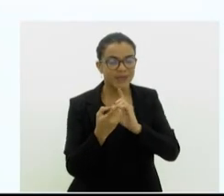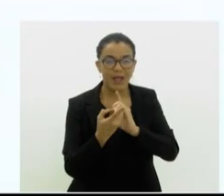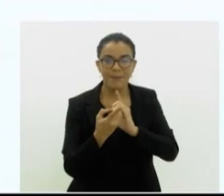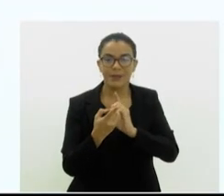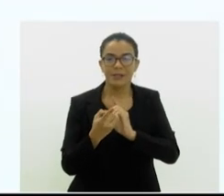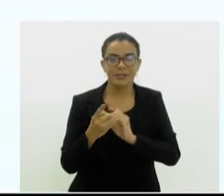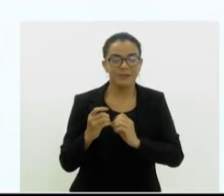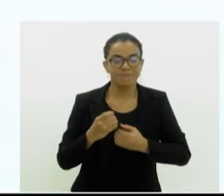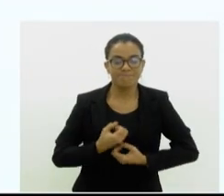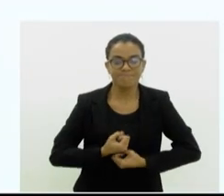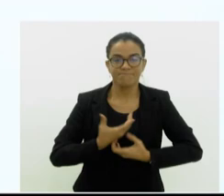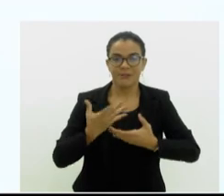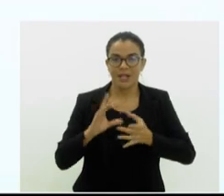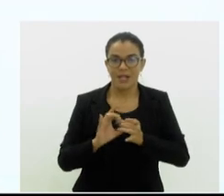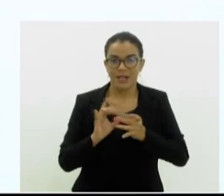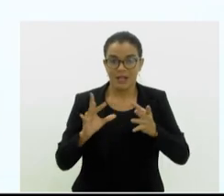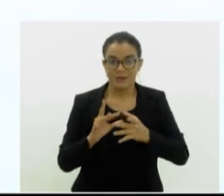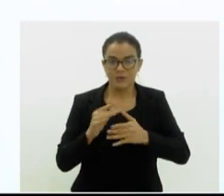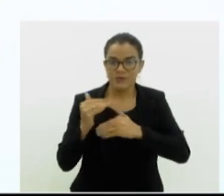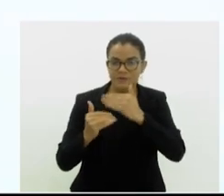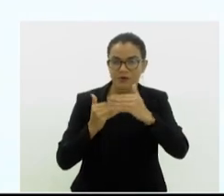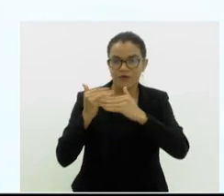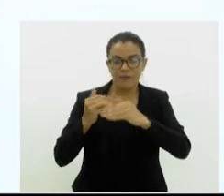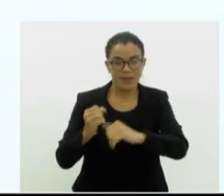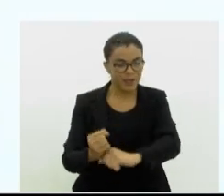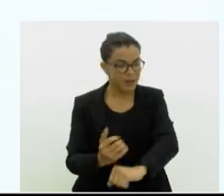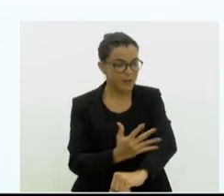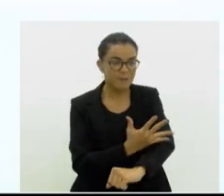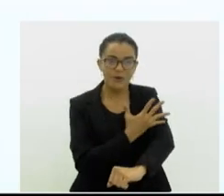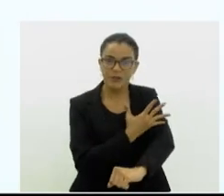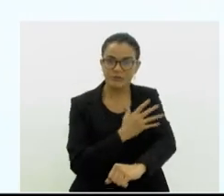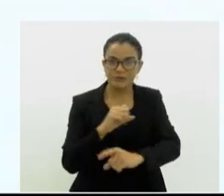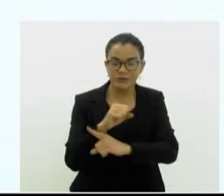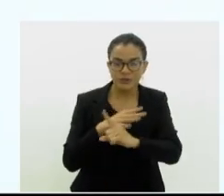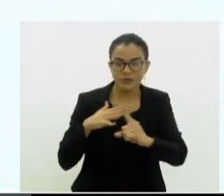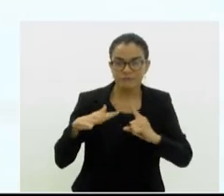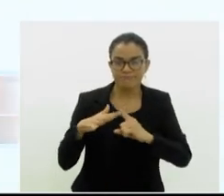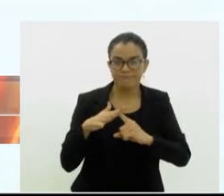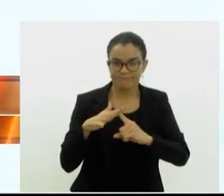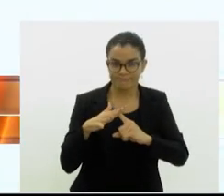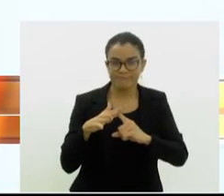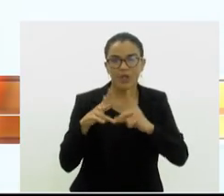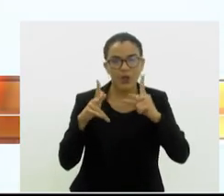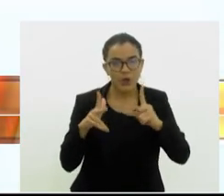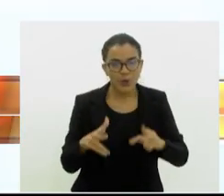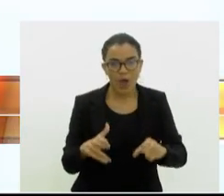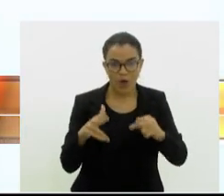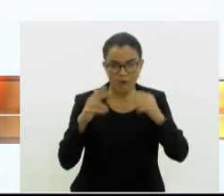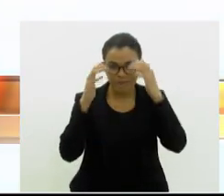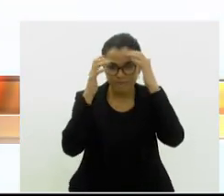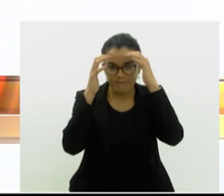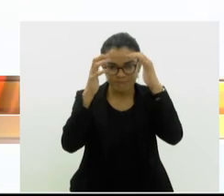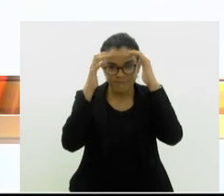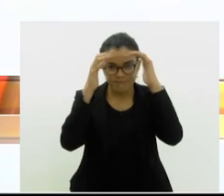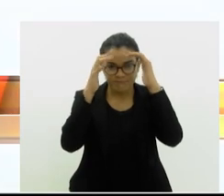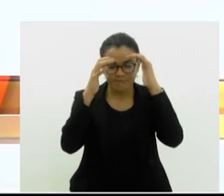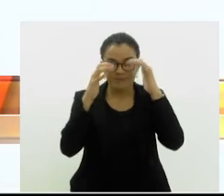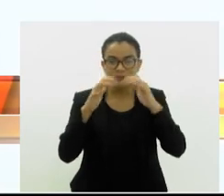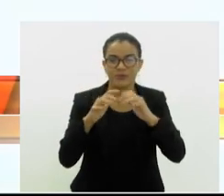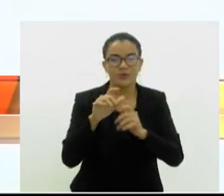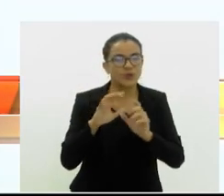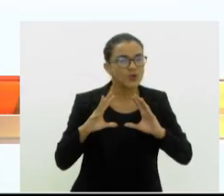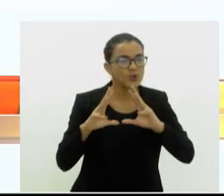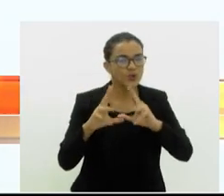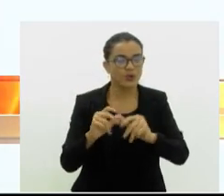gente entende que o desenvolvimento socioemocional ele é tão importante quanto o desenvolvimento cognitivo dos estudantes.